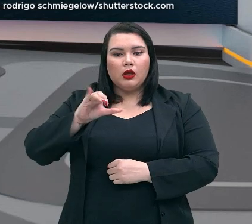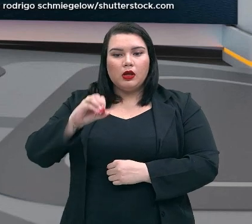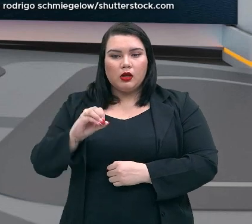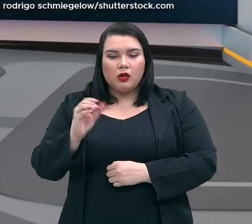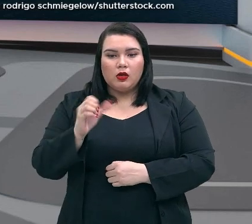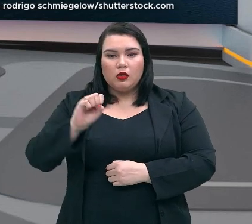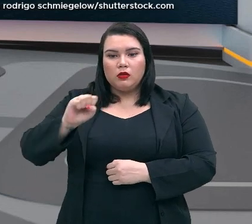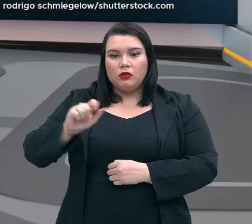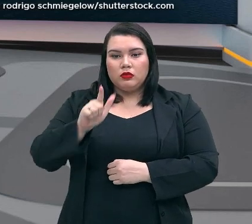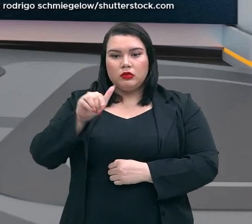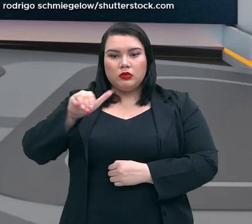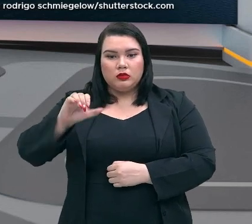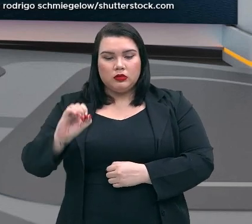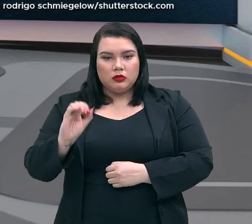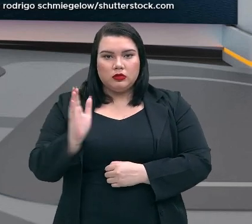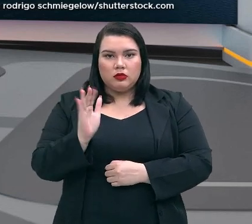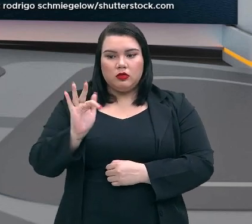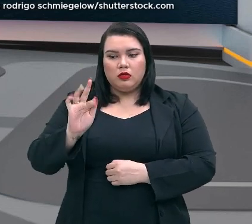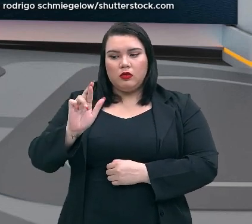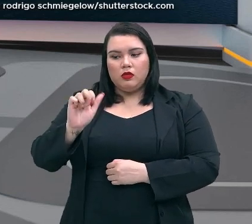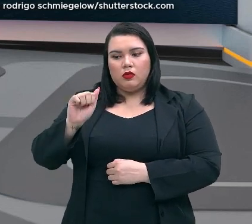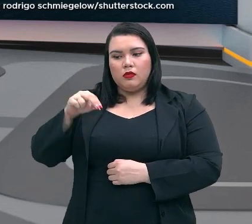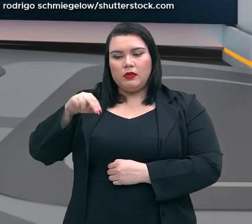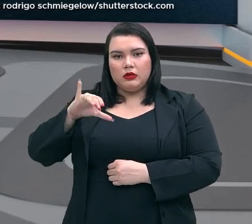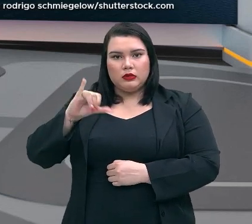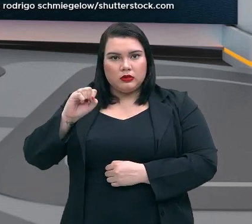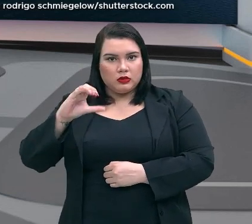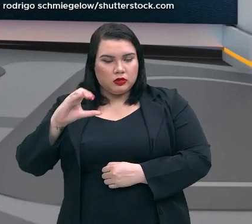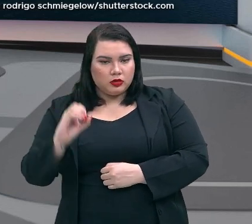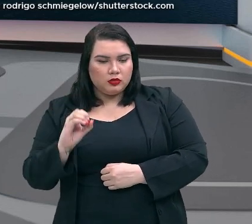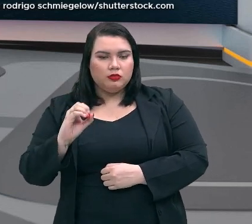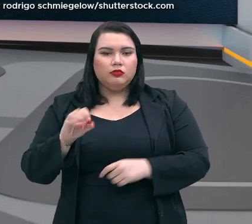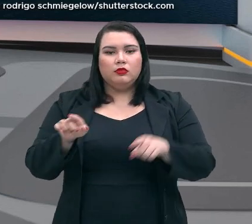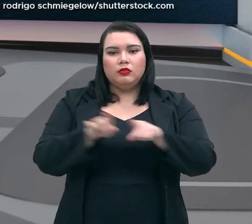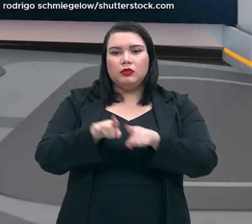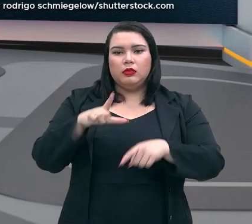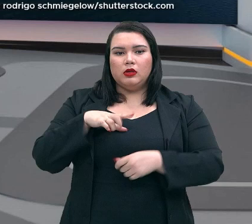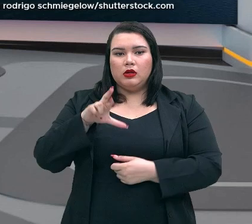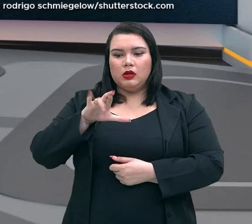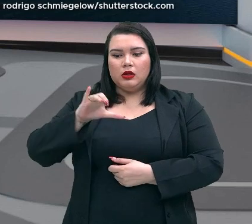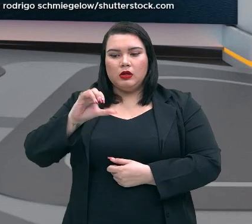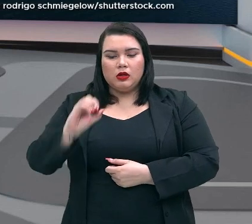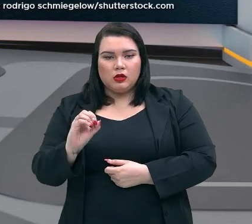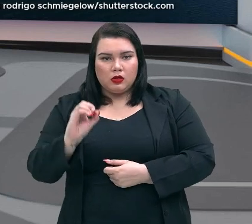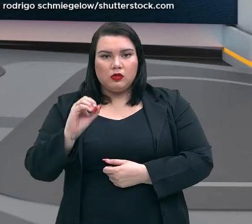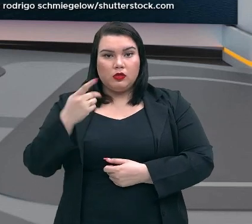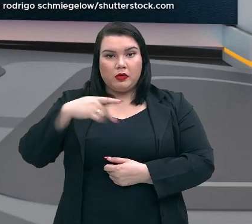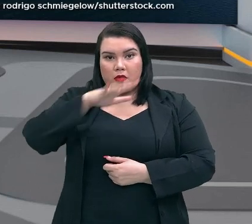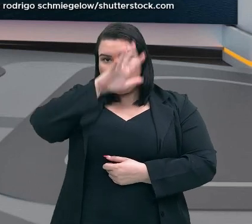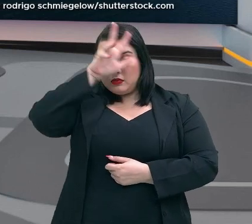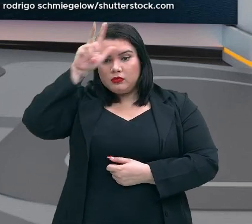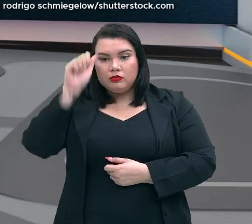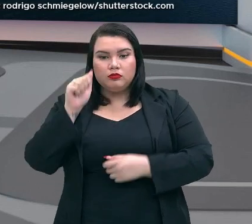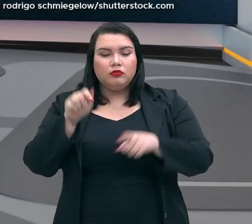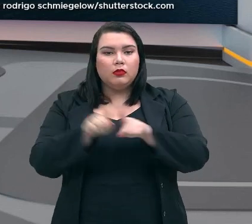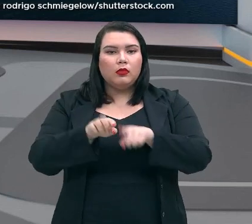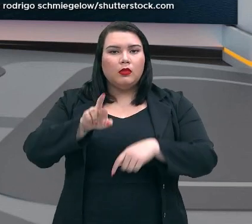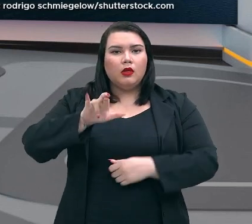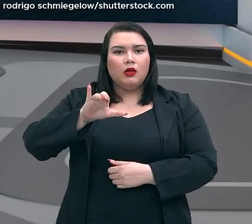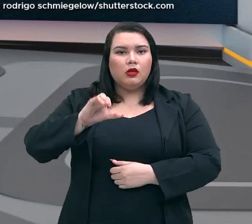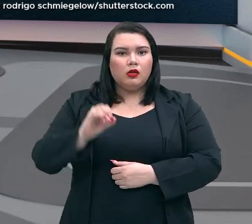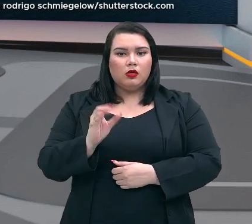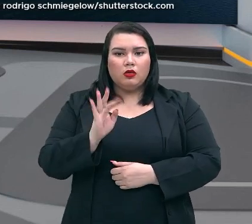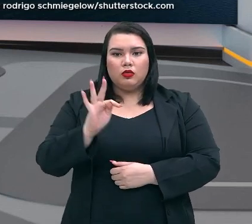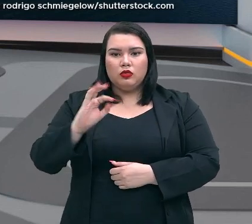né? Também teremos aqui a parte do Rio Amazonas, também teremos a do Rio Tocantins. Então, a gente verifica que o nosso país,